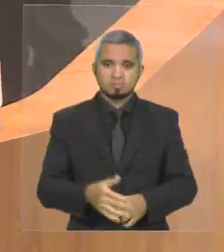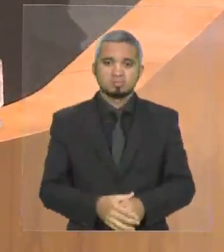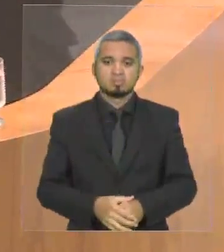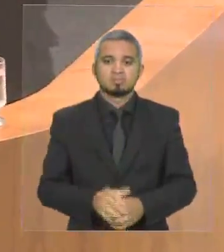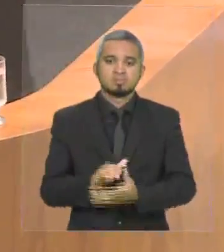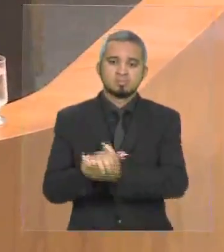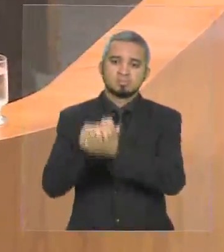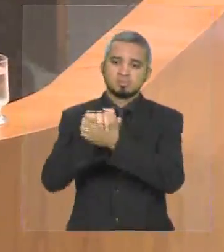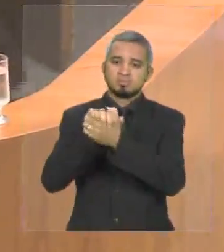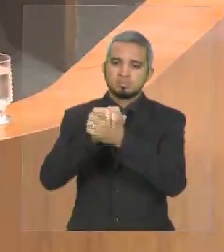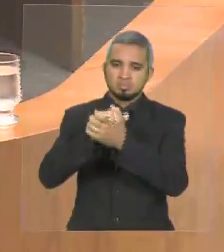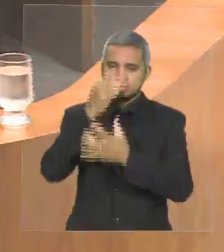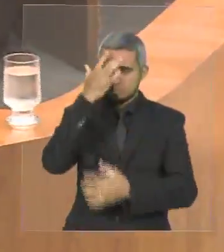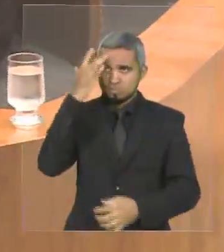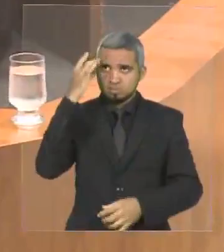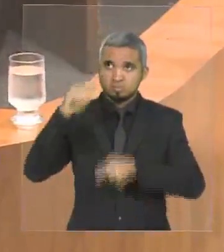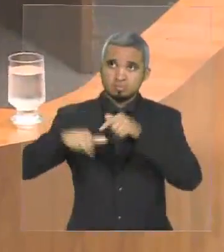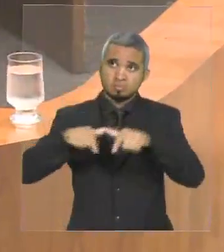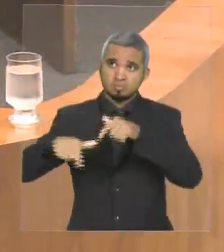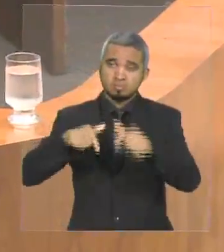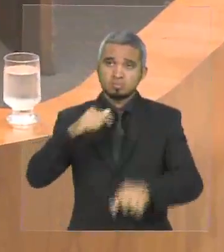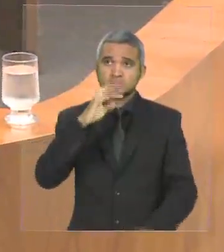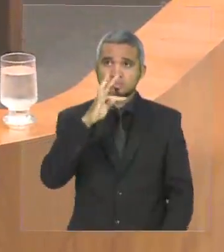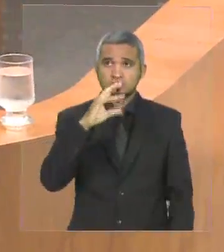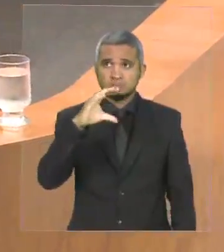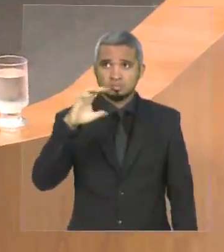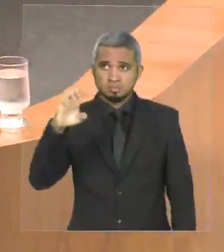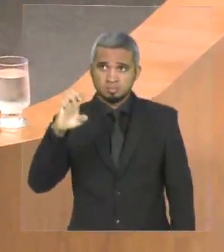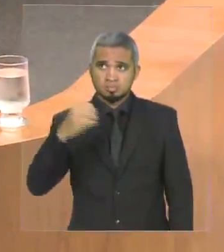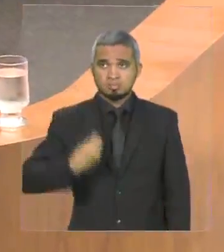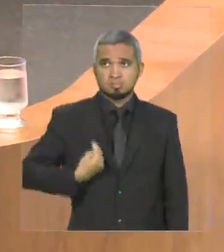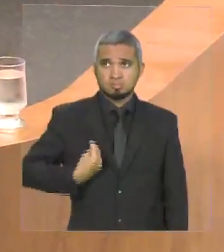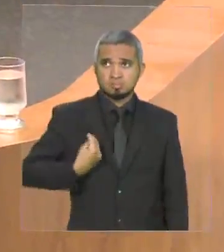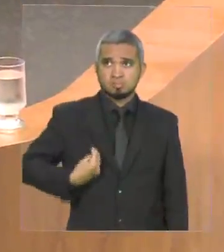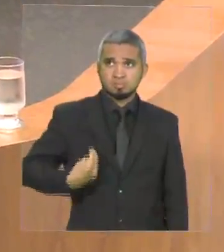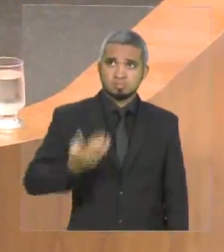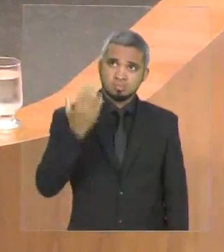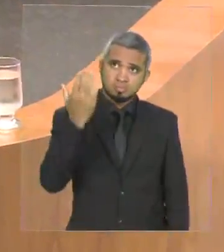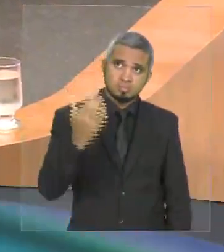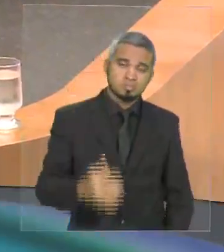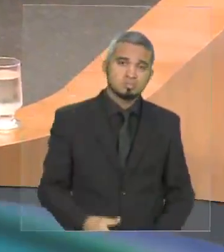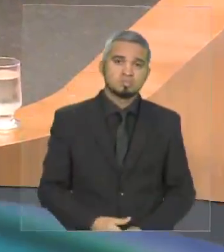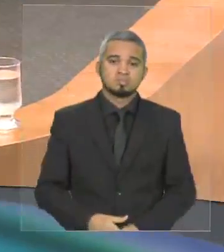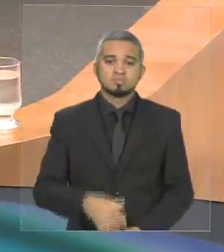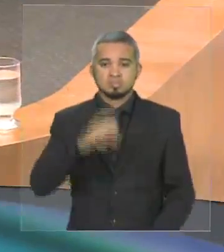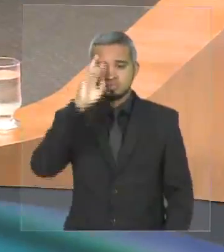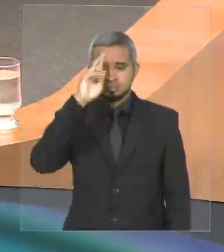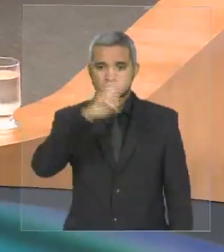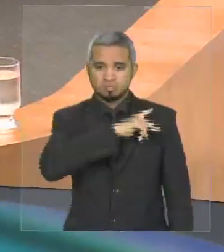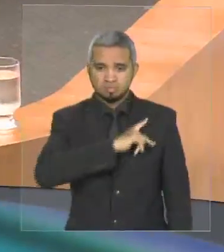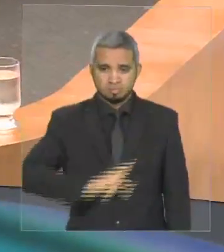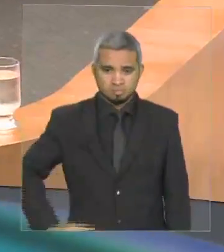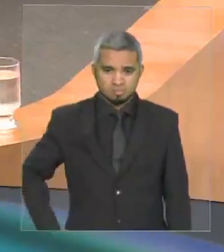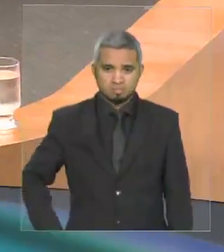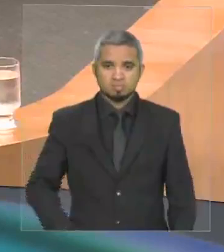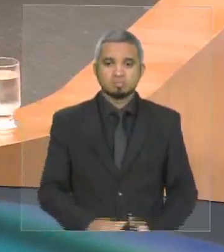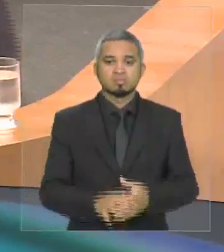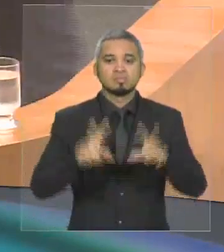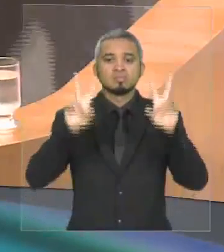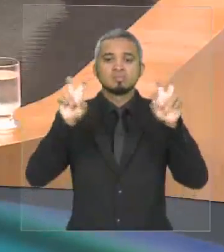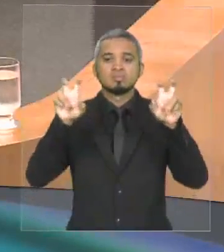do Tribunal de Contas do Estado, estão aqui presentes. Senhor presidente, o tema que eu trago é sobre a